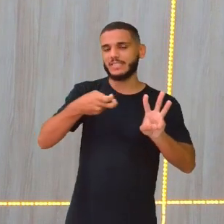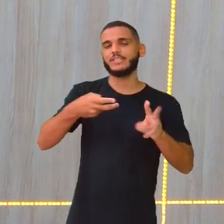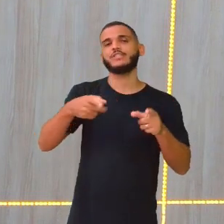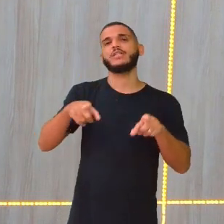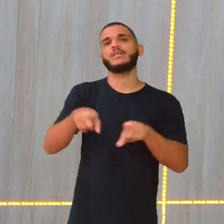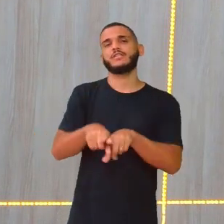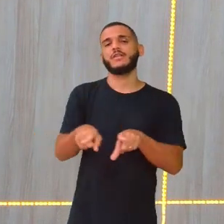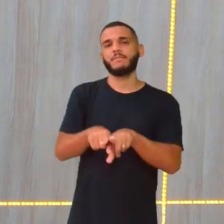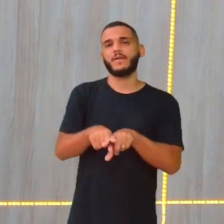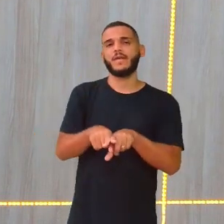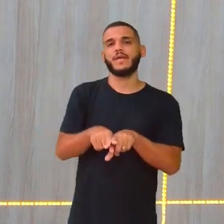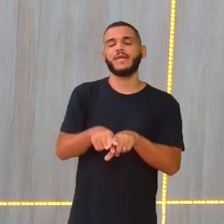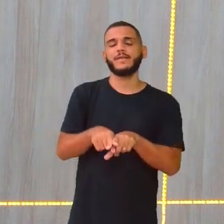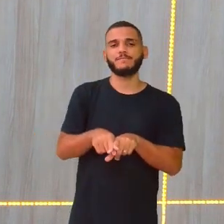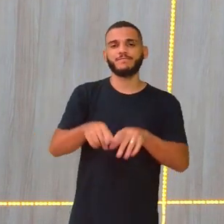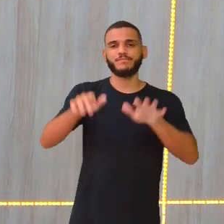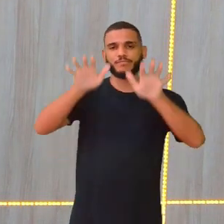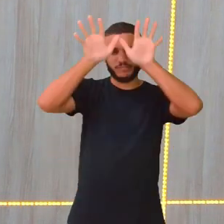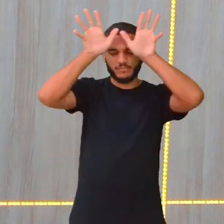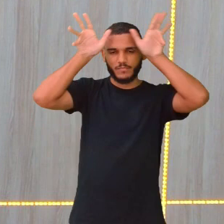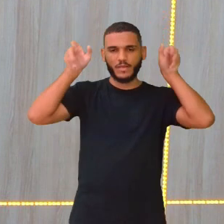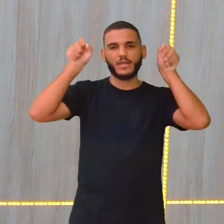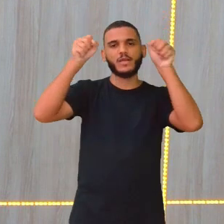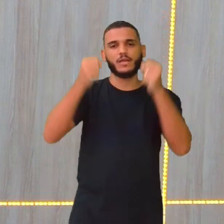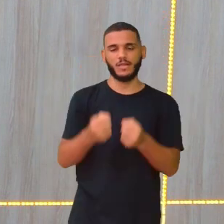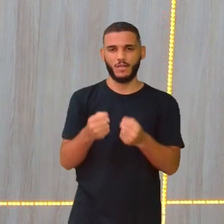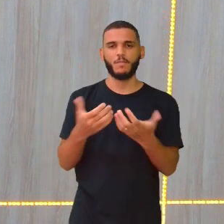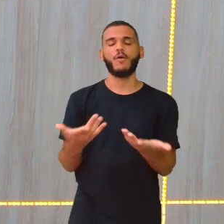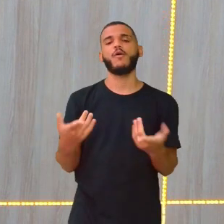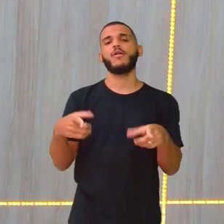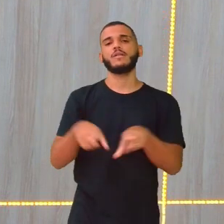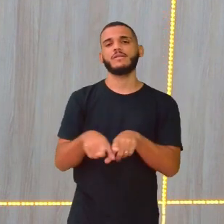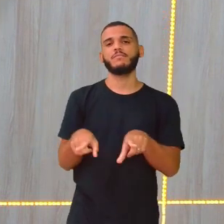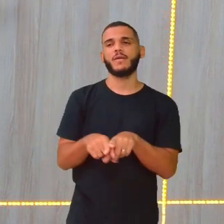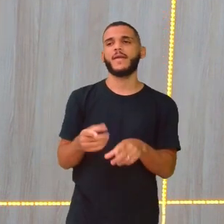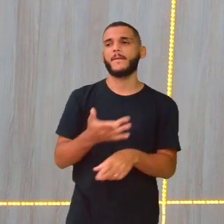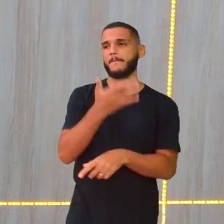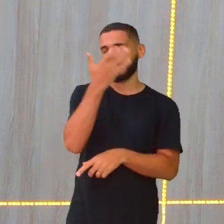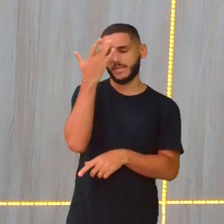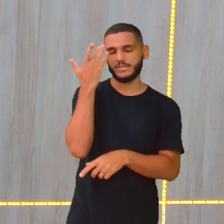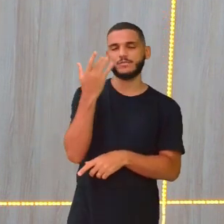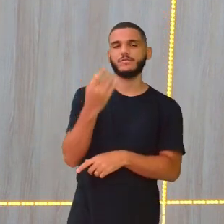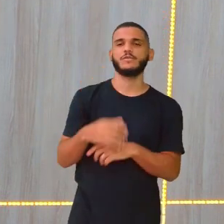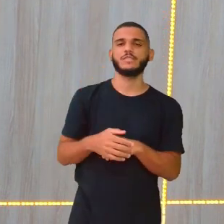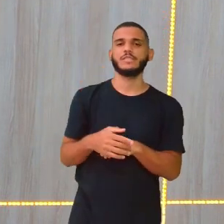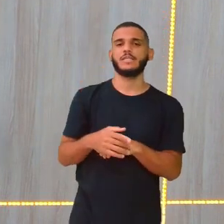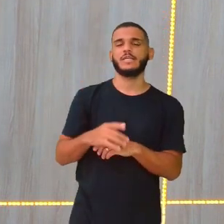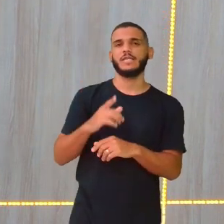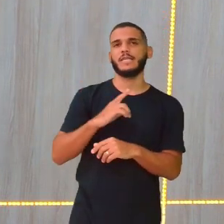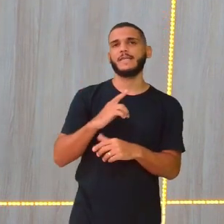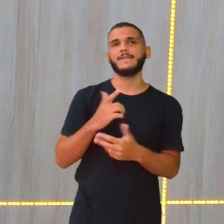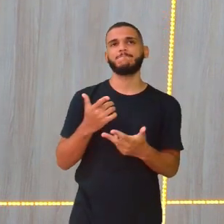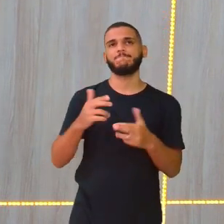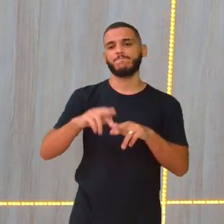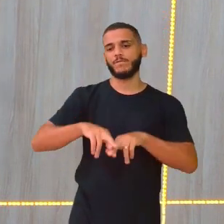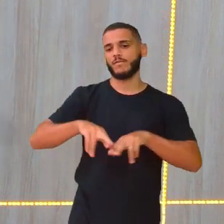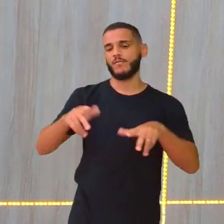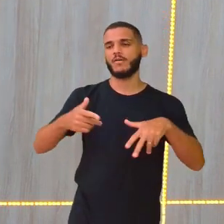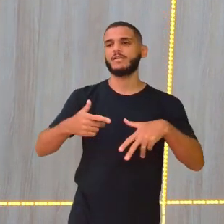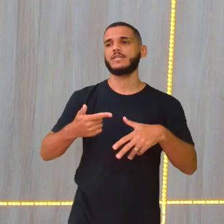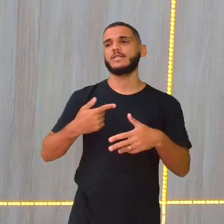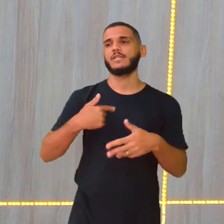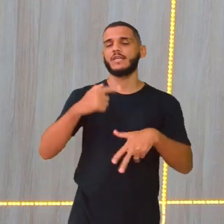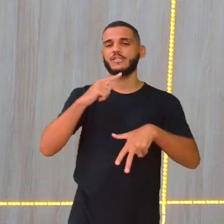quilombolas, pessoas que não são dentro das normas de gênero e sexualidade, nem normas